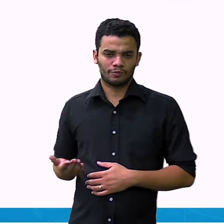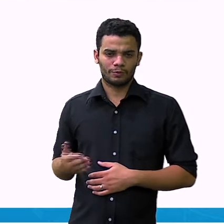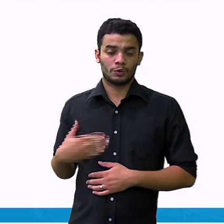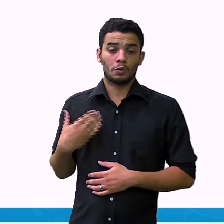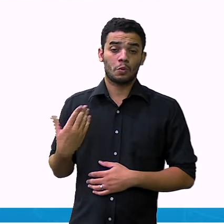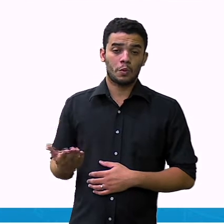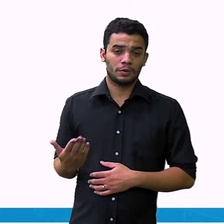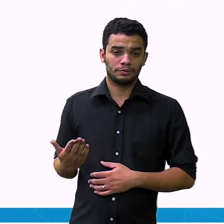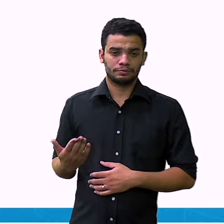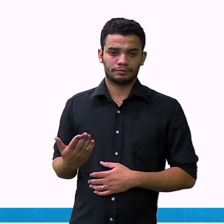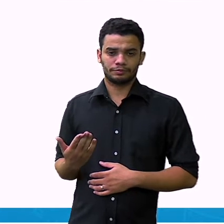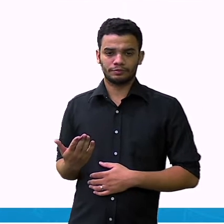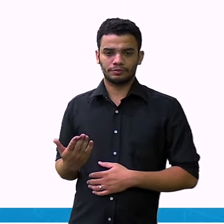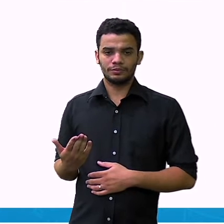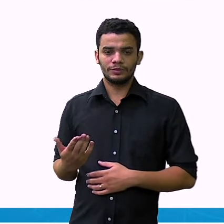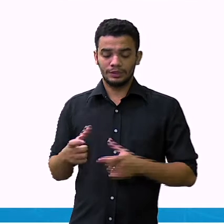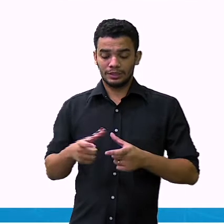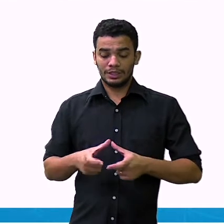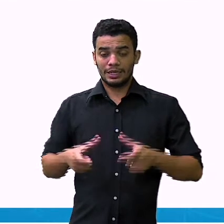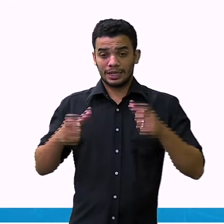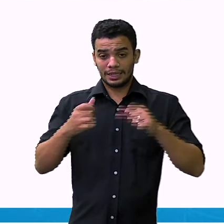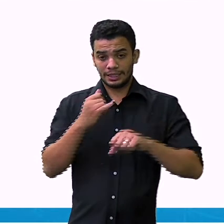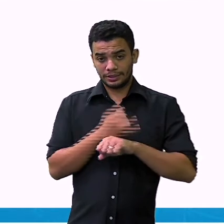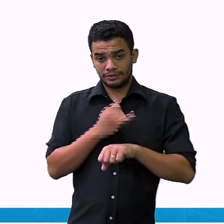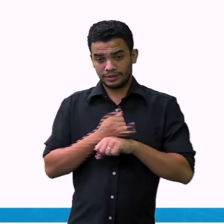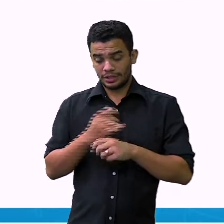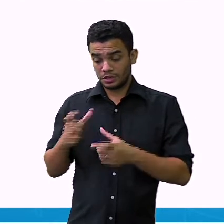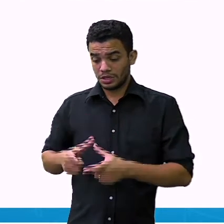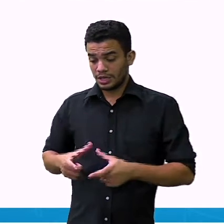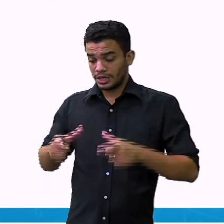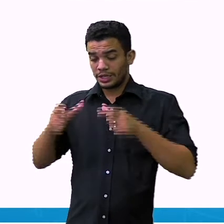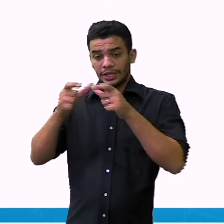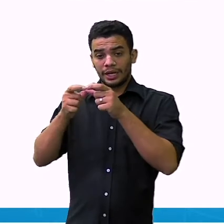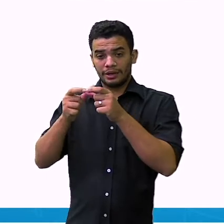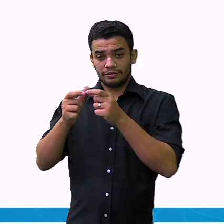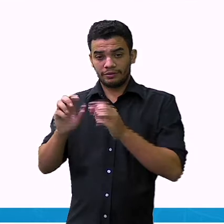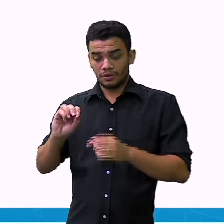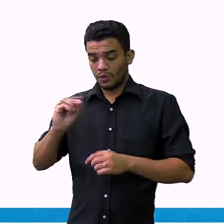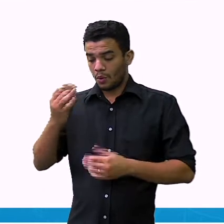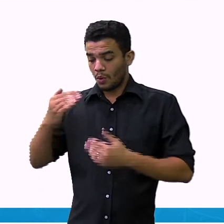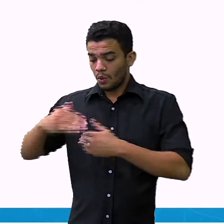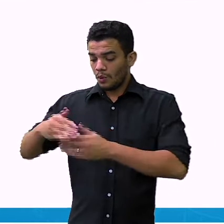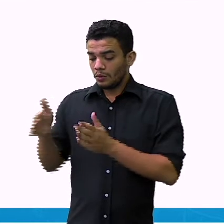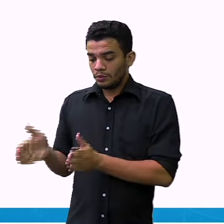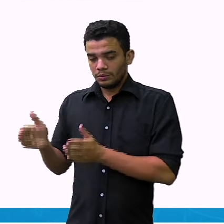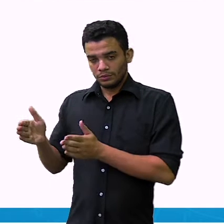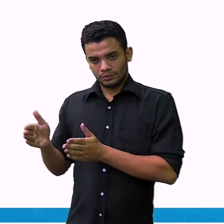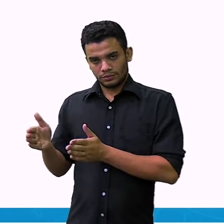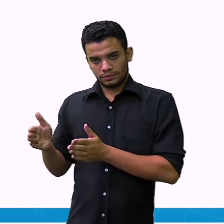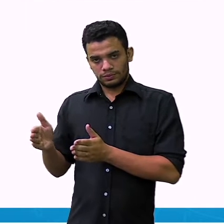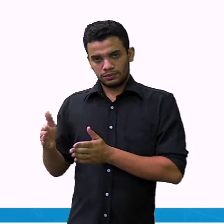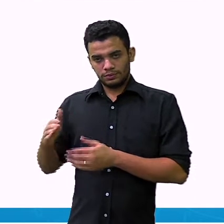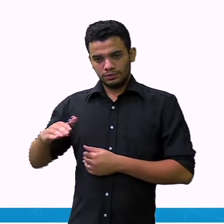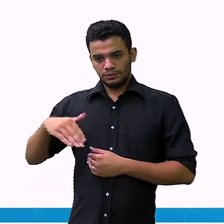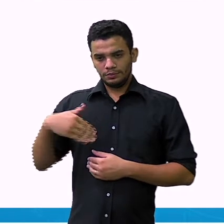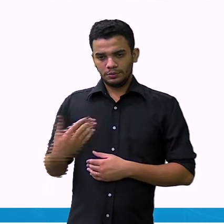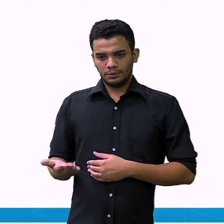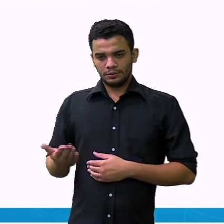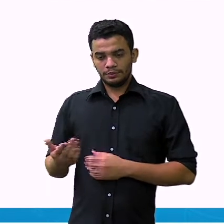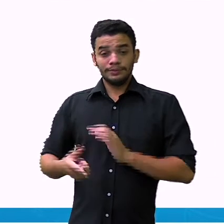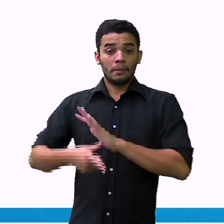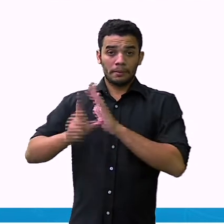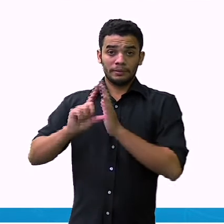valor. Foi a lata? Foi a garrafa ou foi a caixa? Anteriormente, nós já respondemos